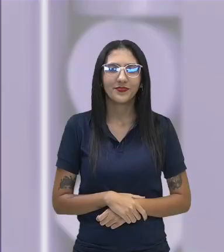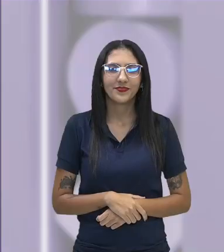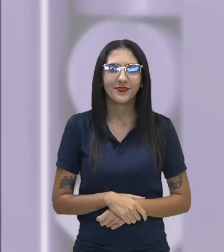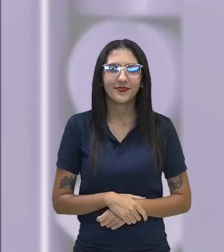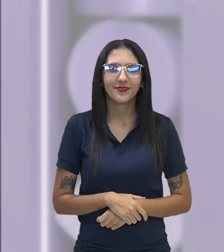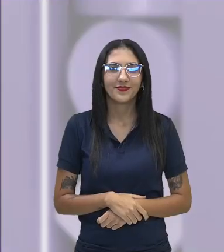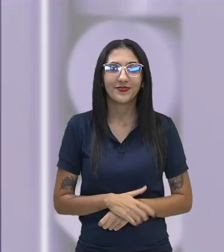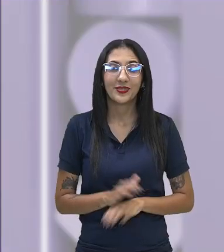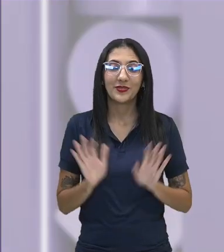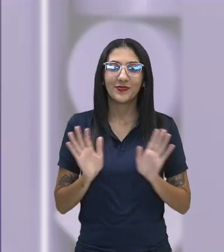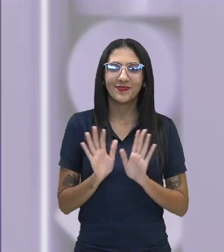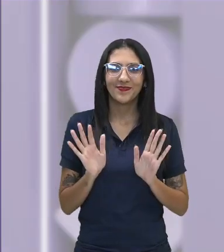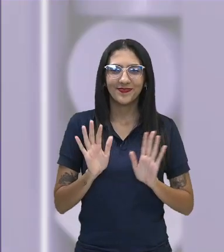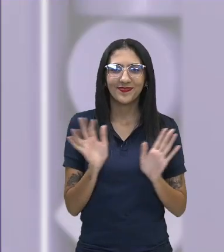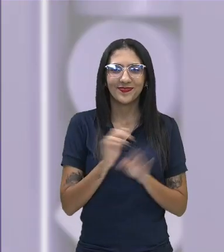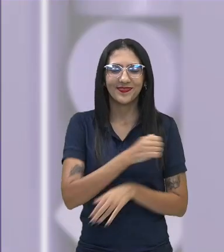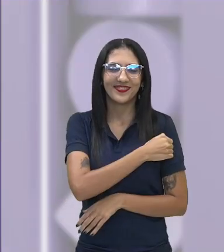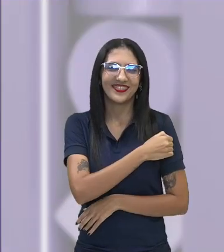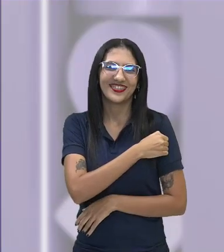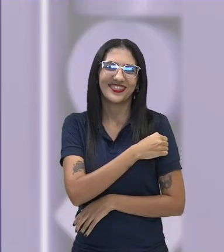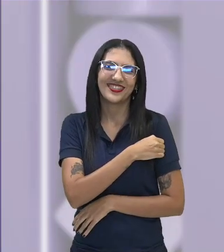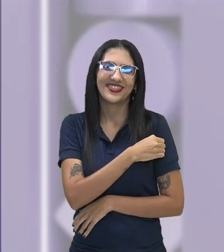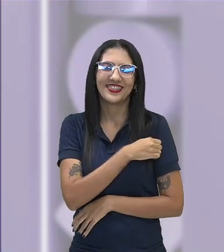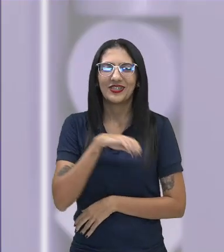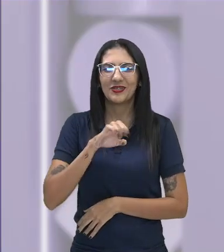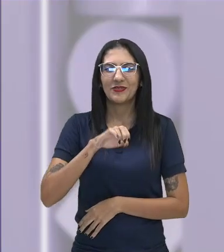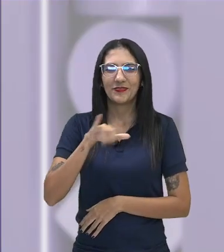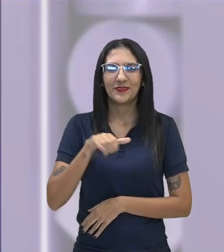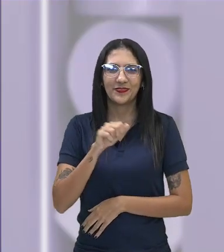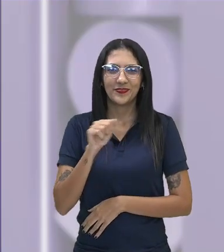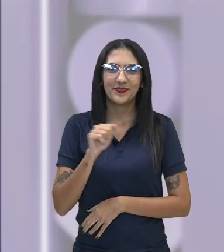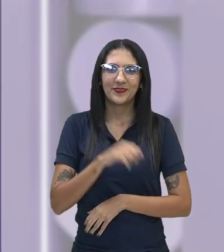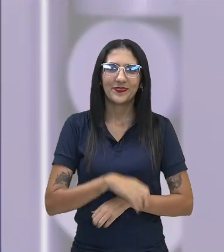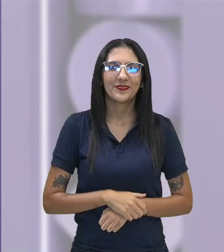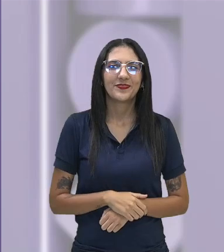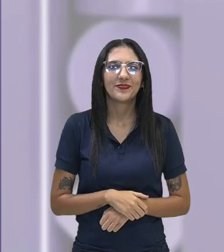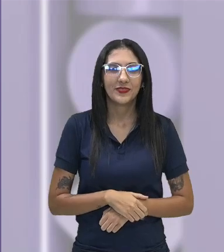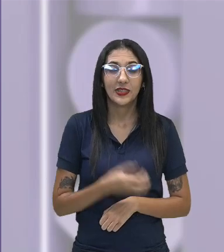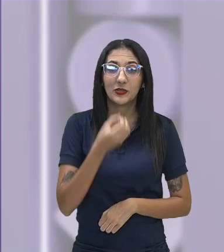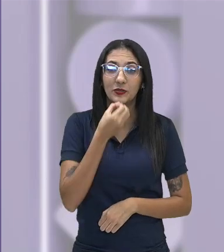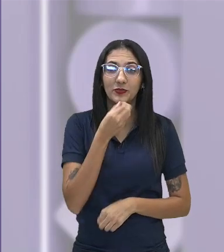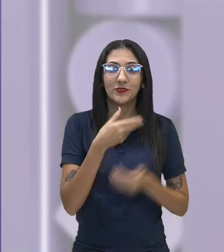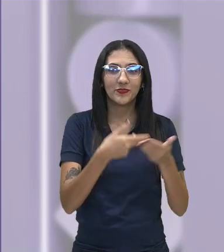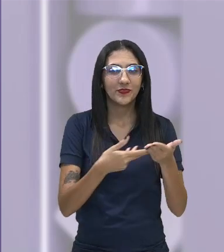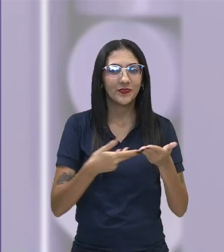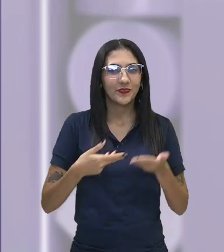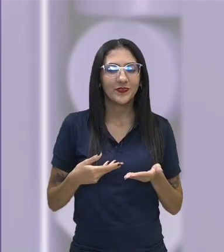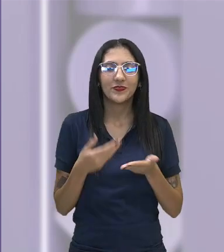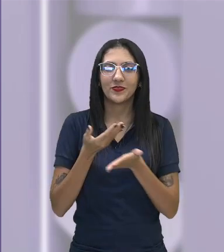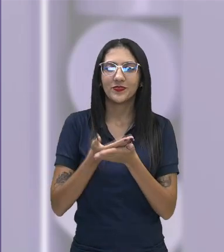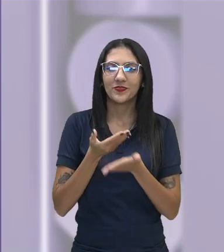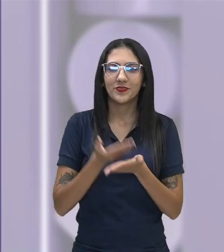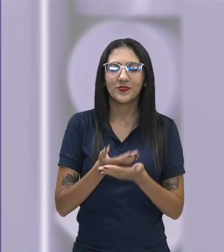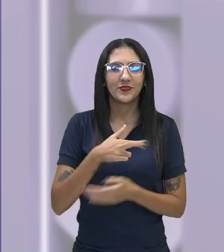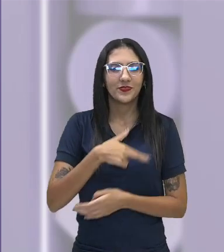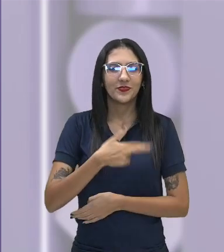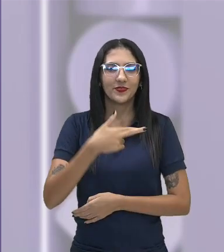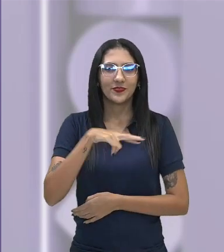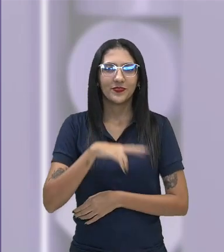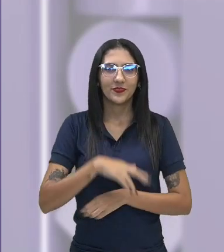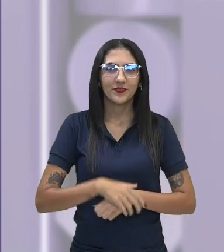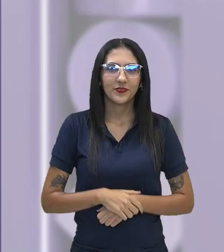Olá, alunos da quinta fase da educação de jovens e adultos. Sejam bem-vindos à nossa aula de ensino